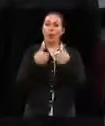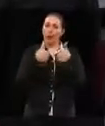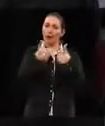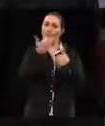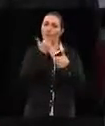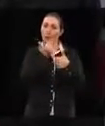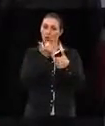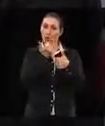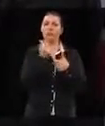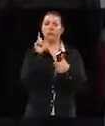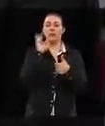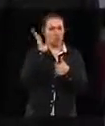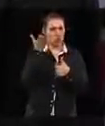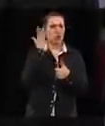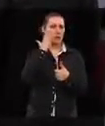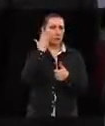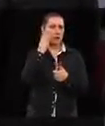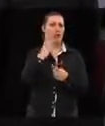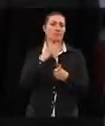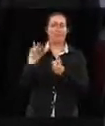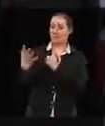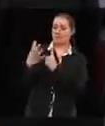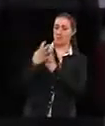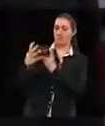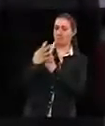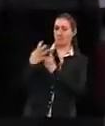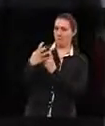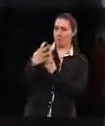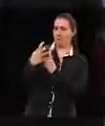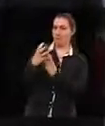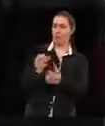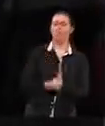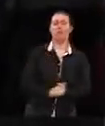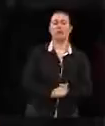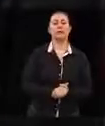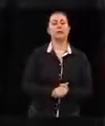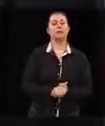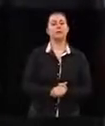alimentos interfere na nossa alimentação, com certeza, e